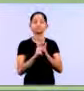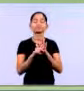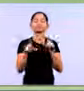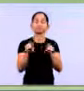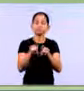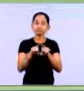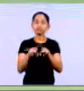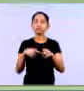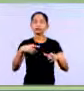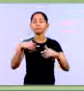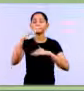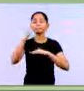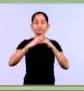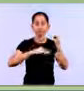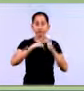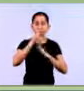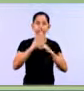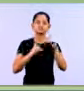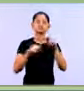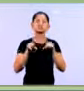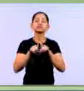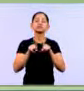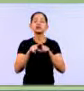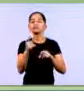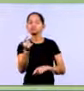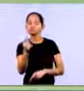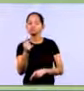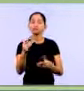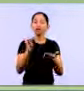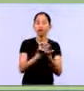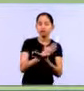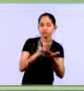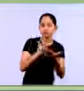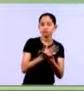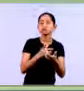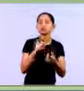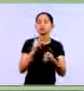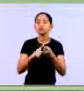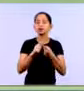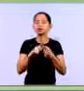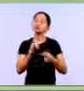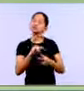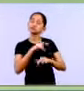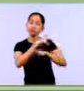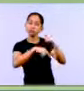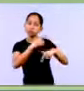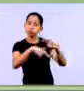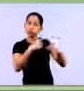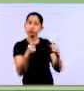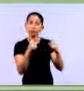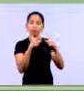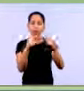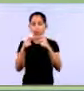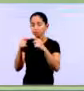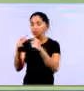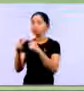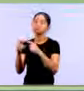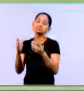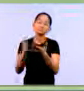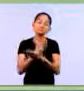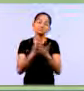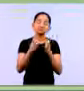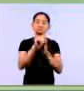categorias profissionais ou econômicas, como instrumento de sua atuação nas respectivas áreas. Está previsto